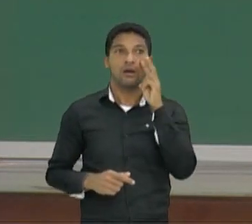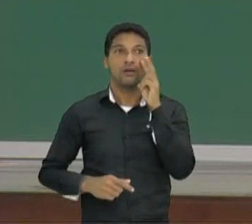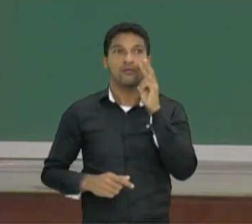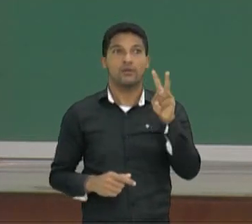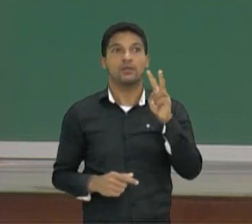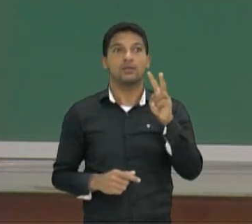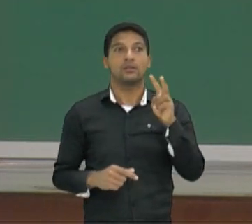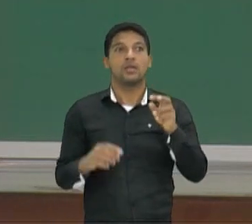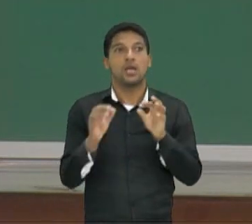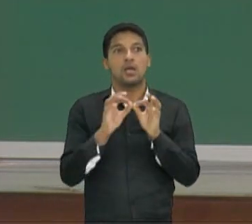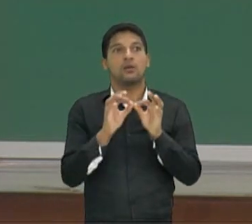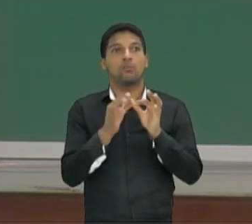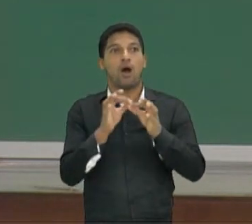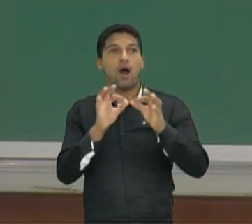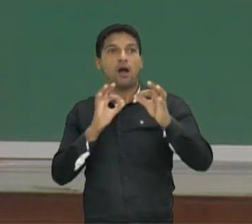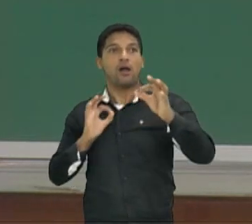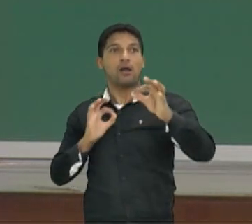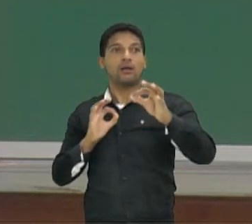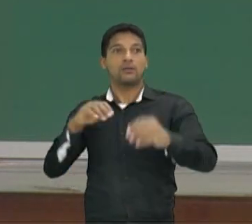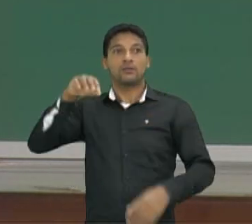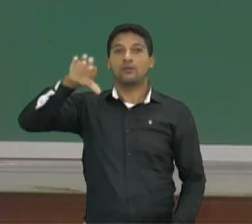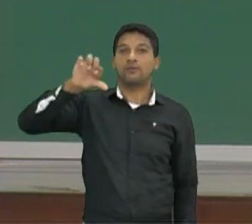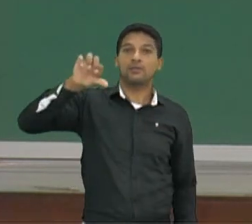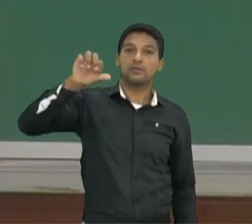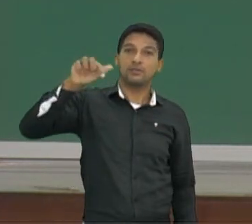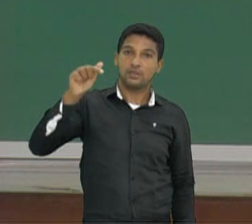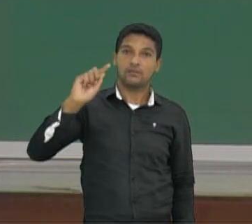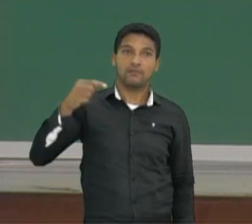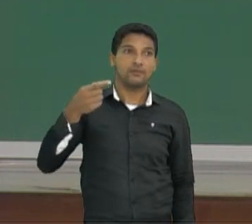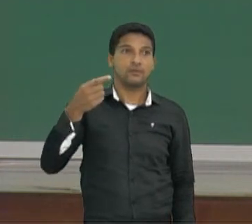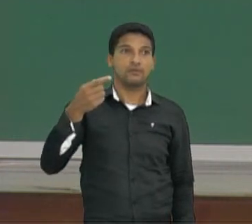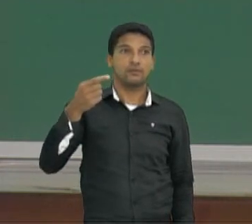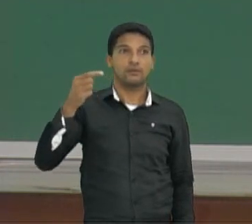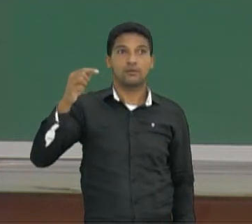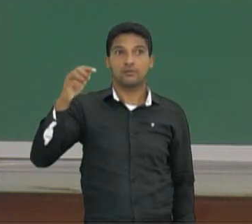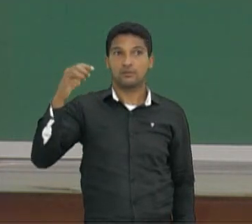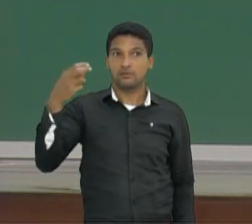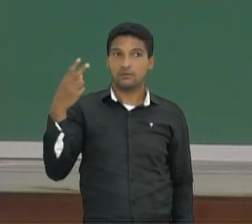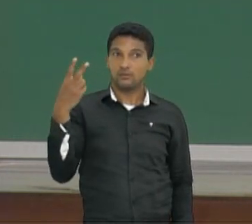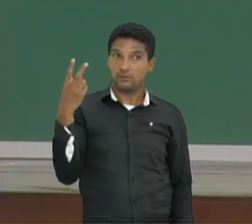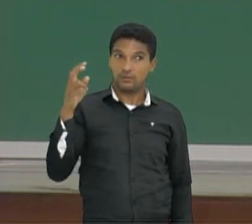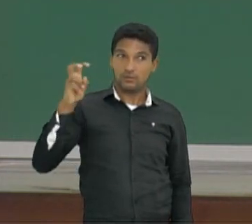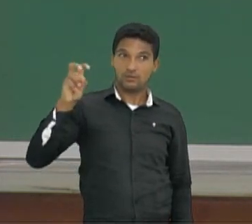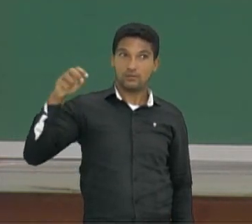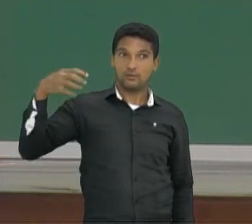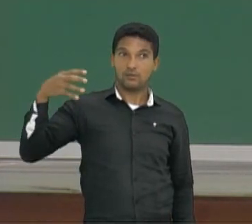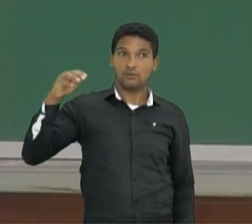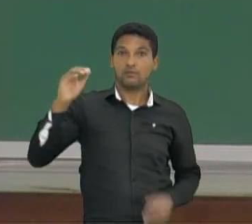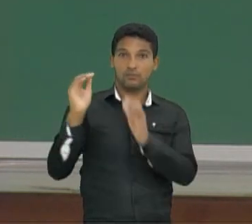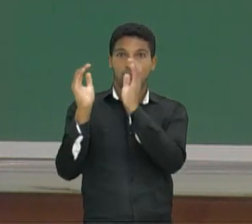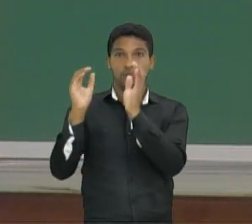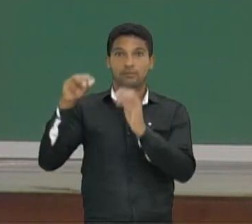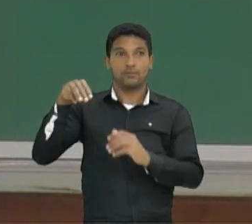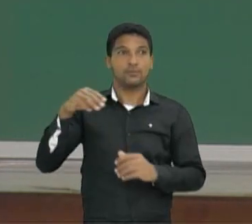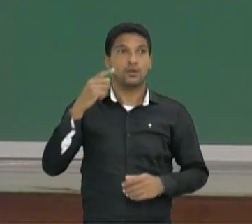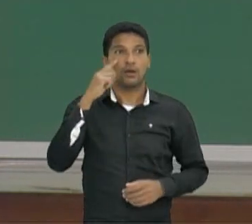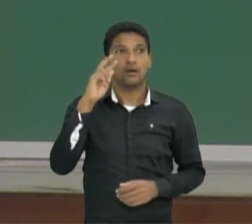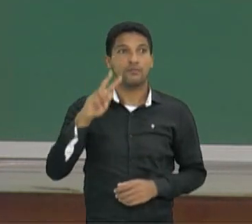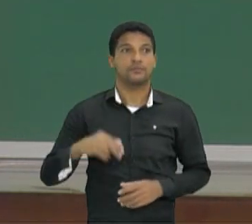pés, 97,54 metros. Da home plate, onde o rebatedor fica, até o muro atrás do jardim central, 400